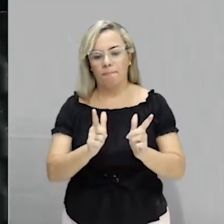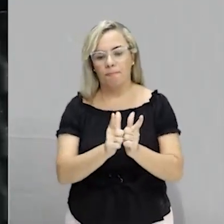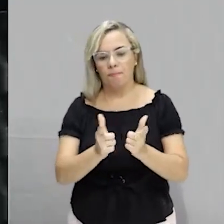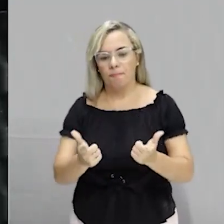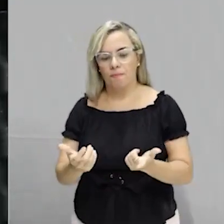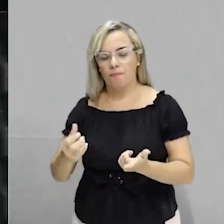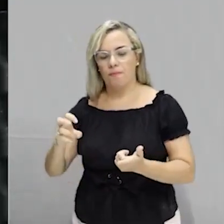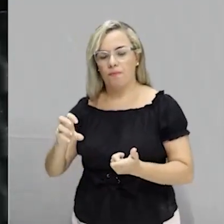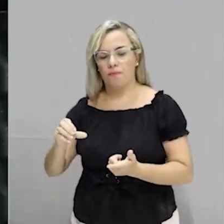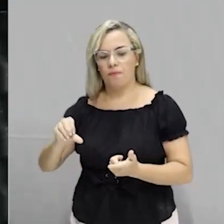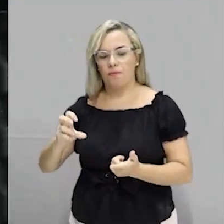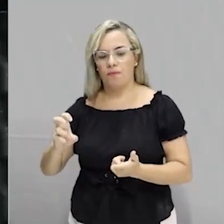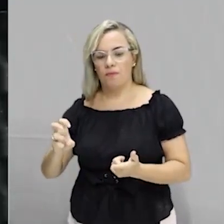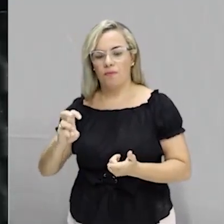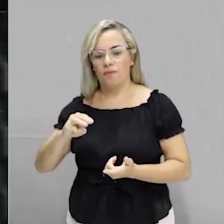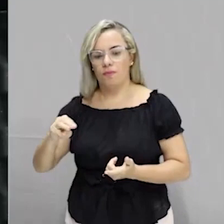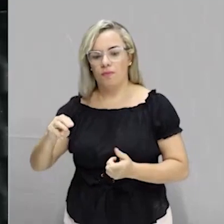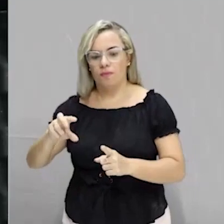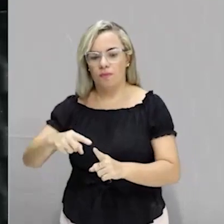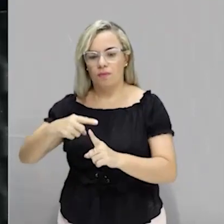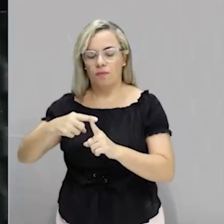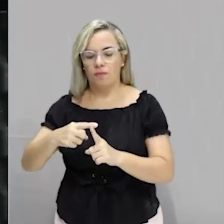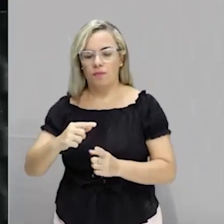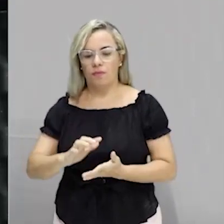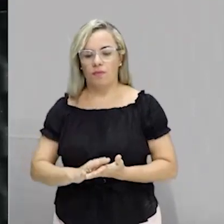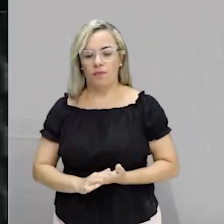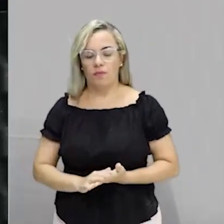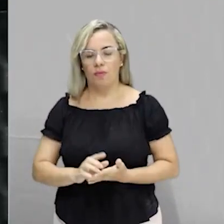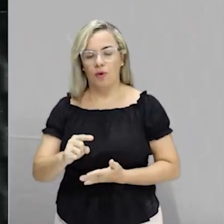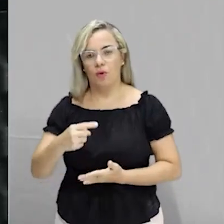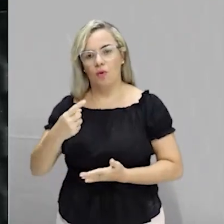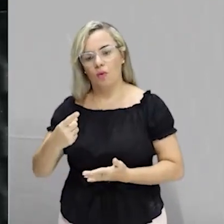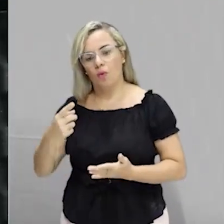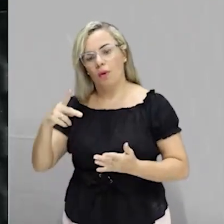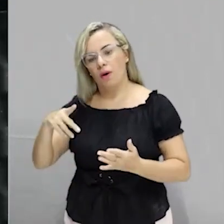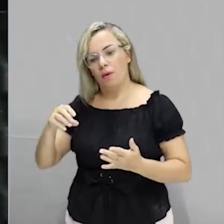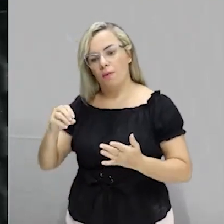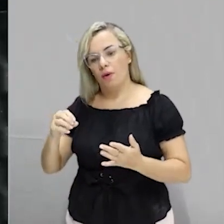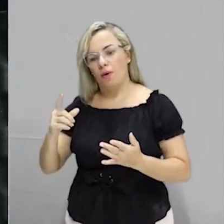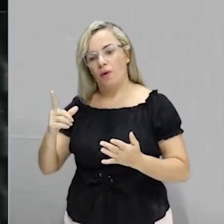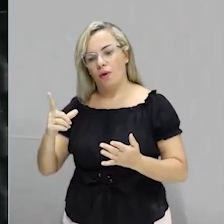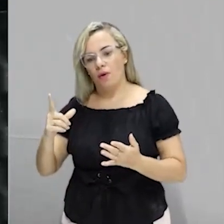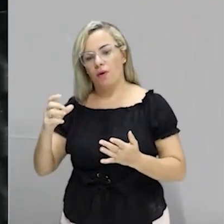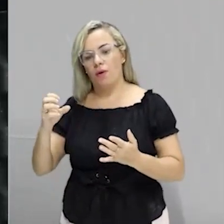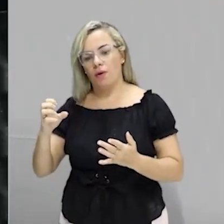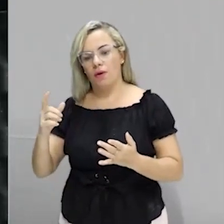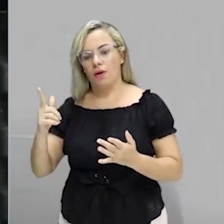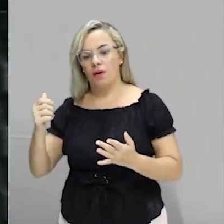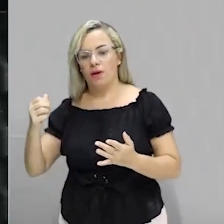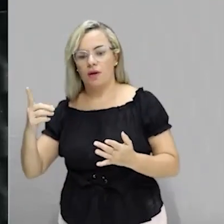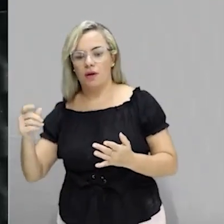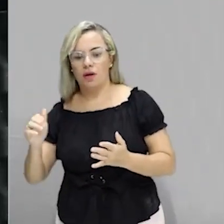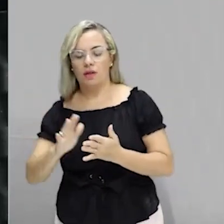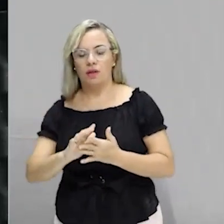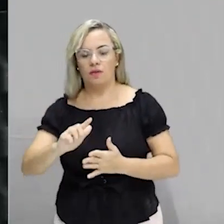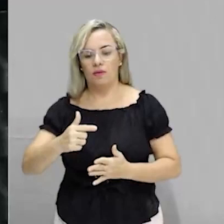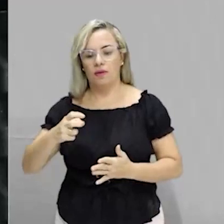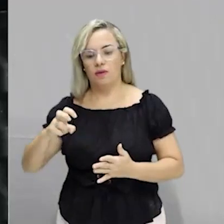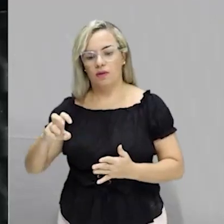largura, 595 mais 1 polegada. 1 polegada, 25 milímetros. Essa soma corresponde